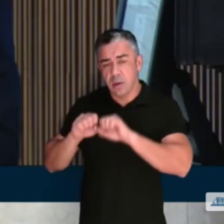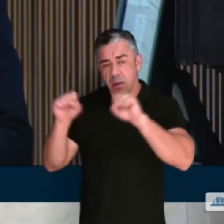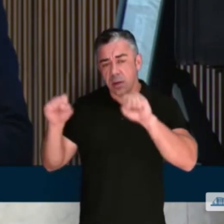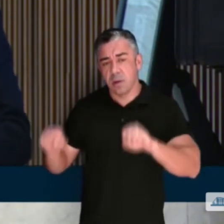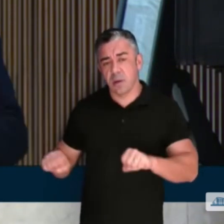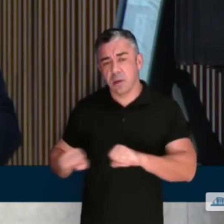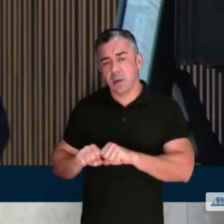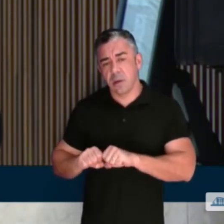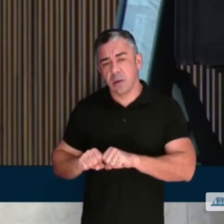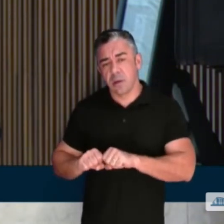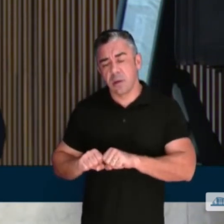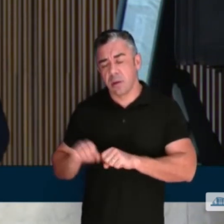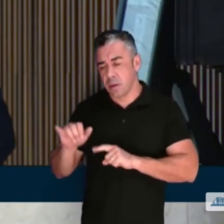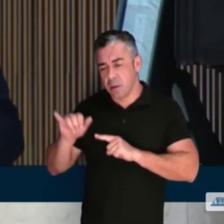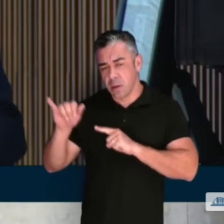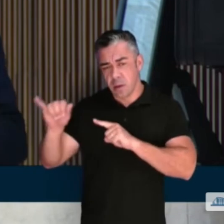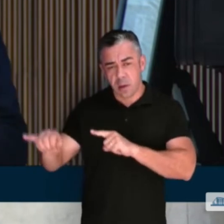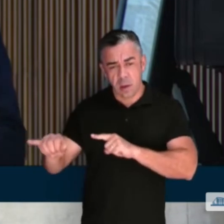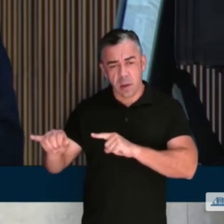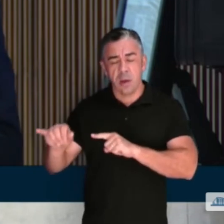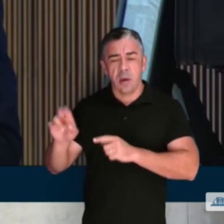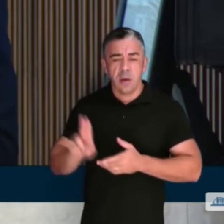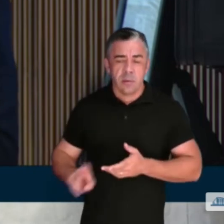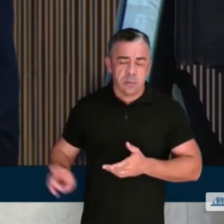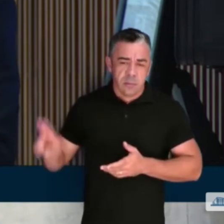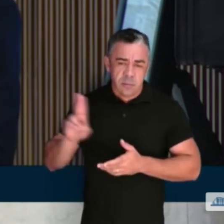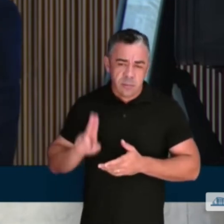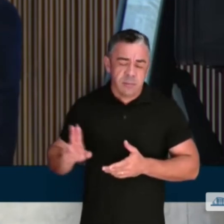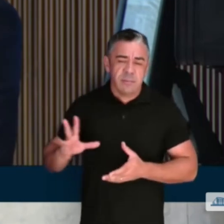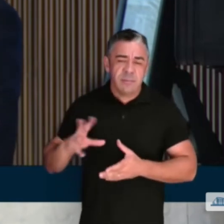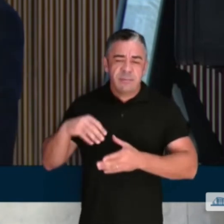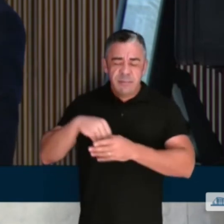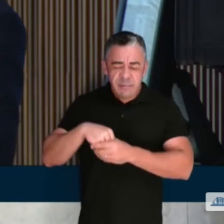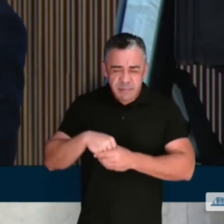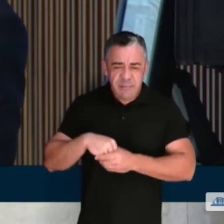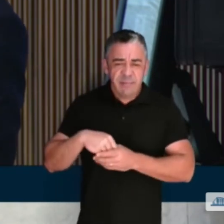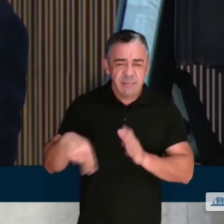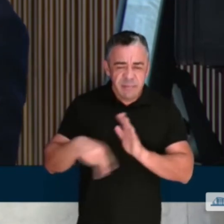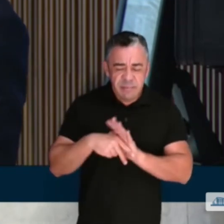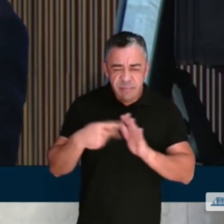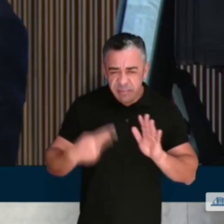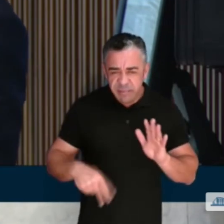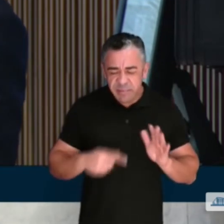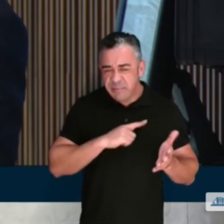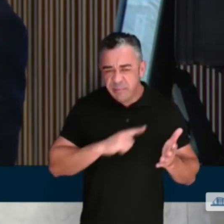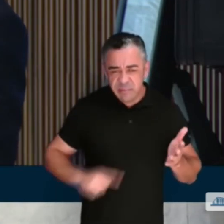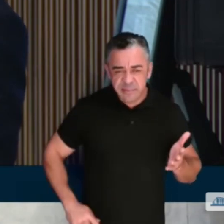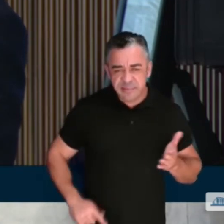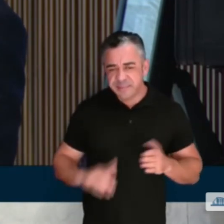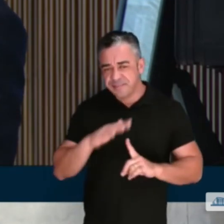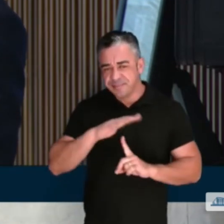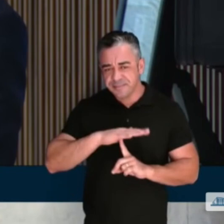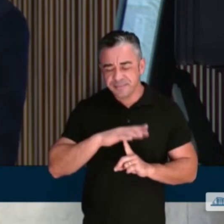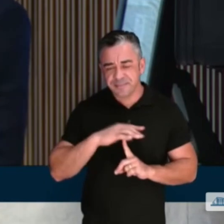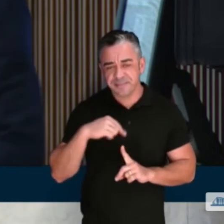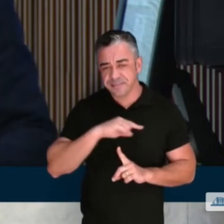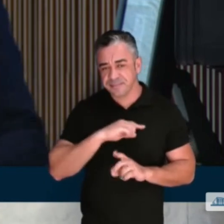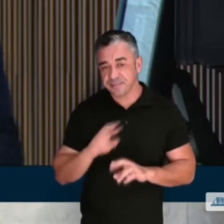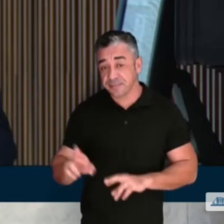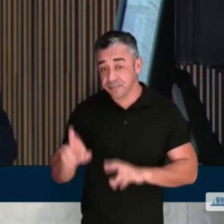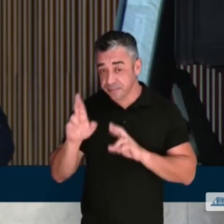sistema de aviação de uso apenas interno do governo do Paraná. Esperamos de